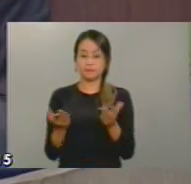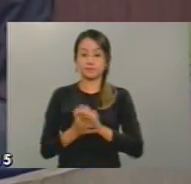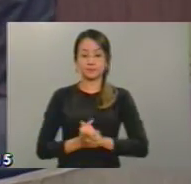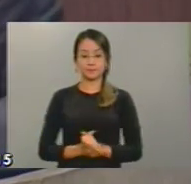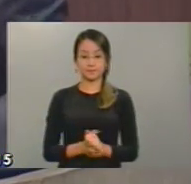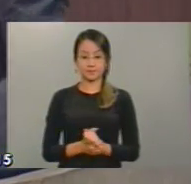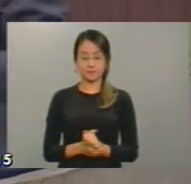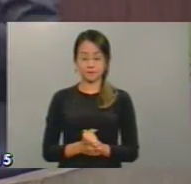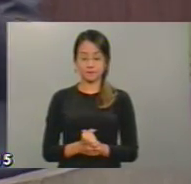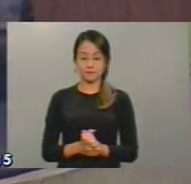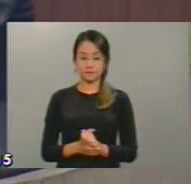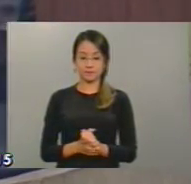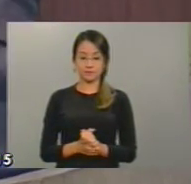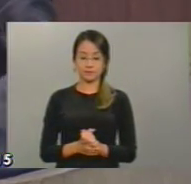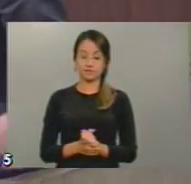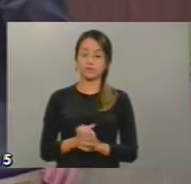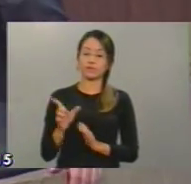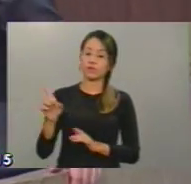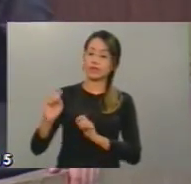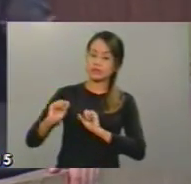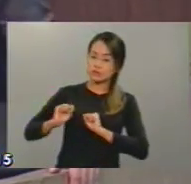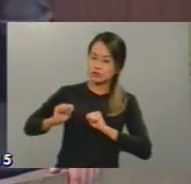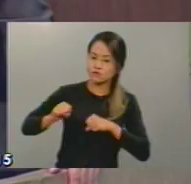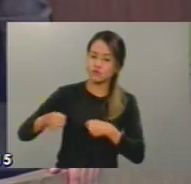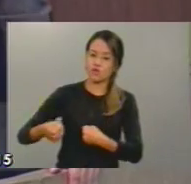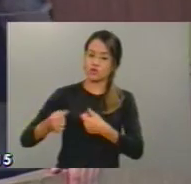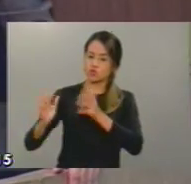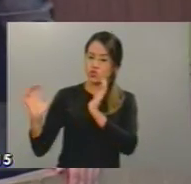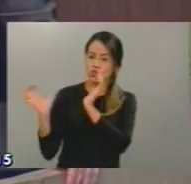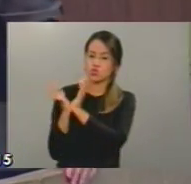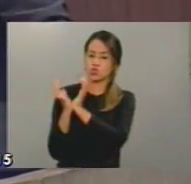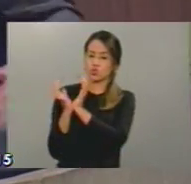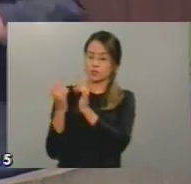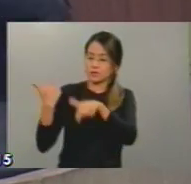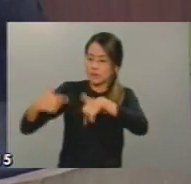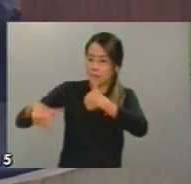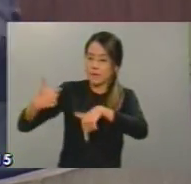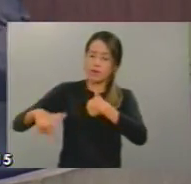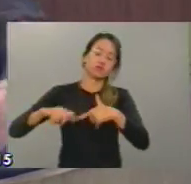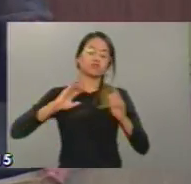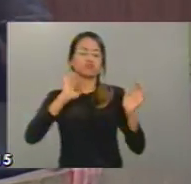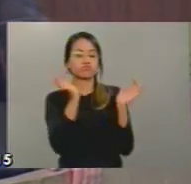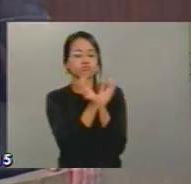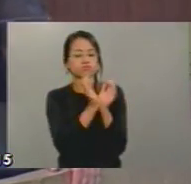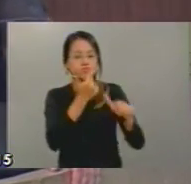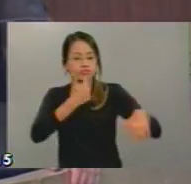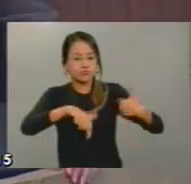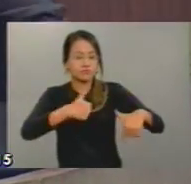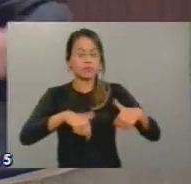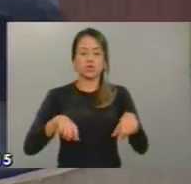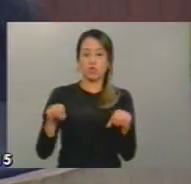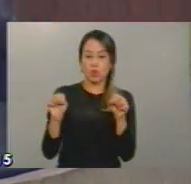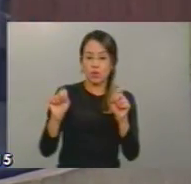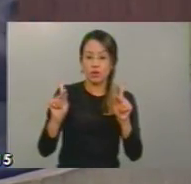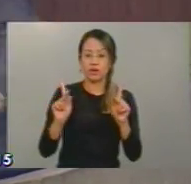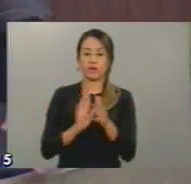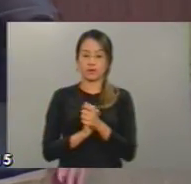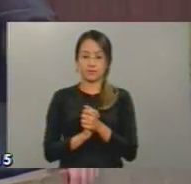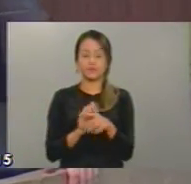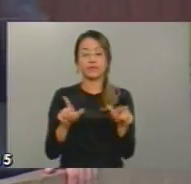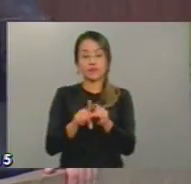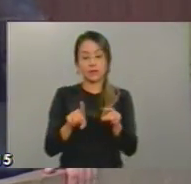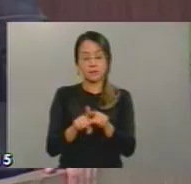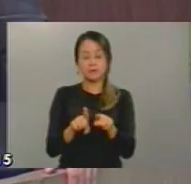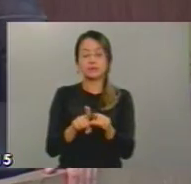reconhecendo os esforços das equipes de trabalhadores, das entidades, dos